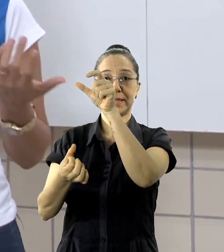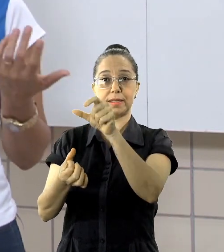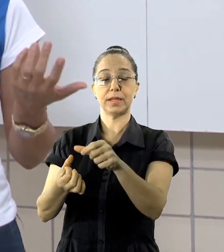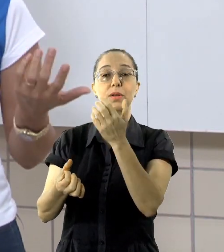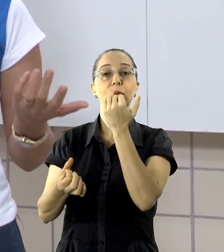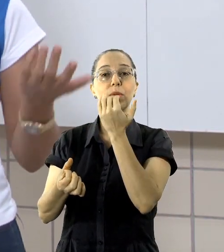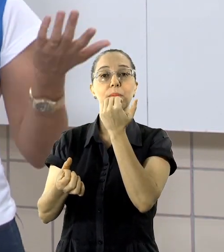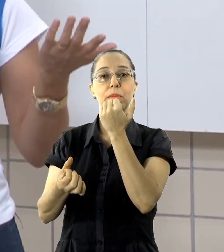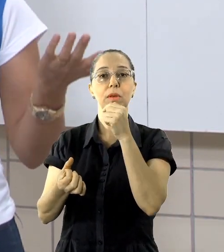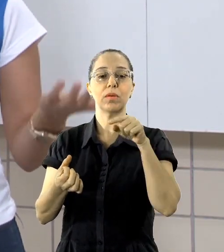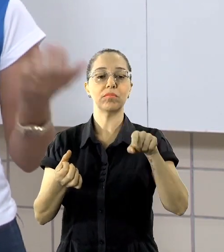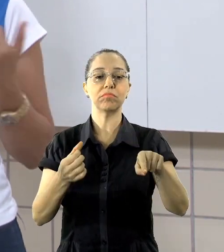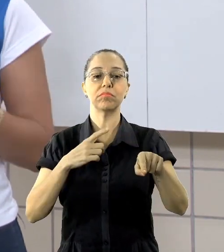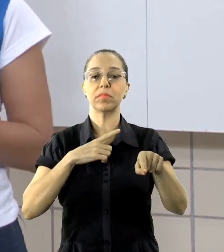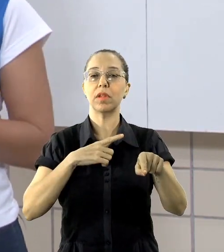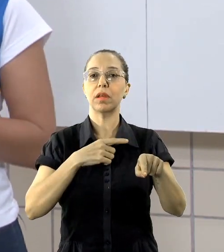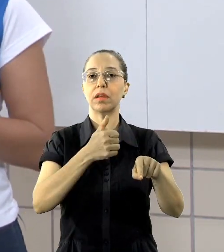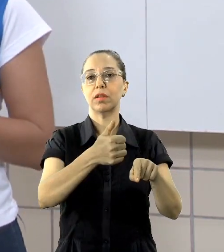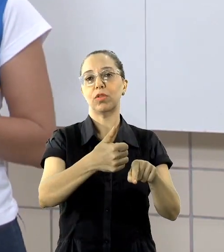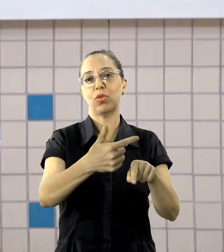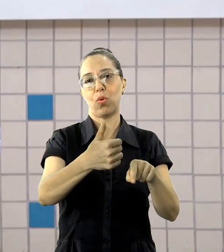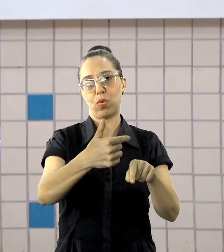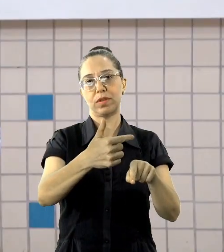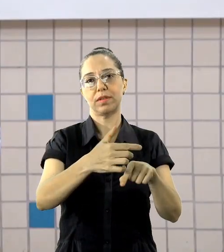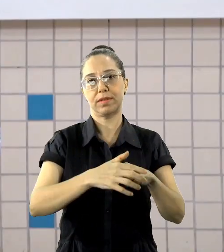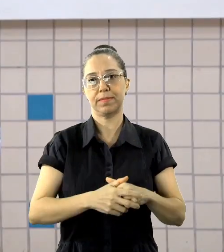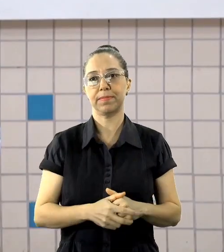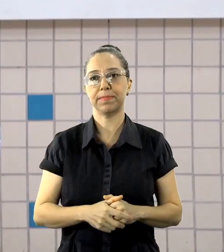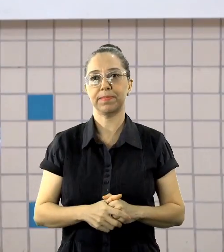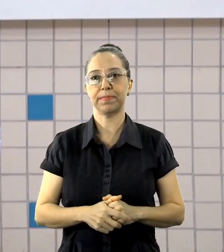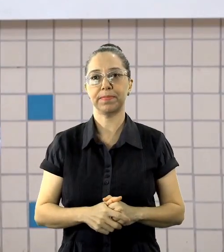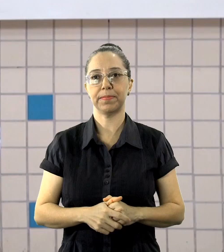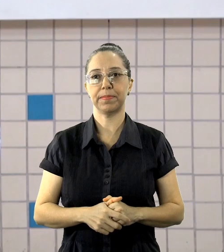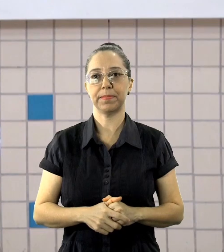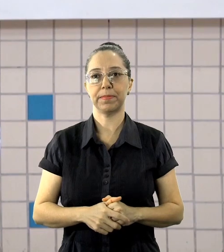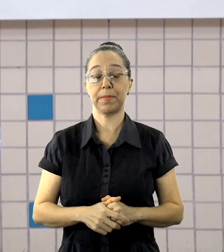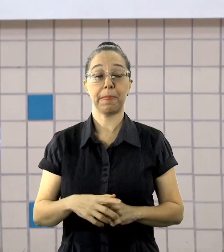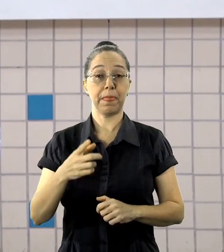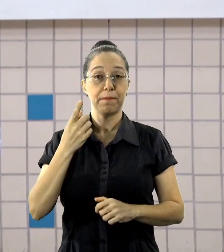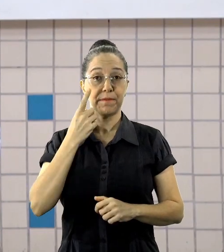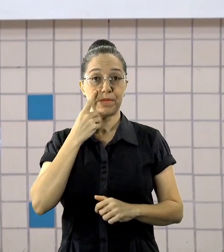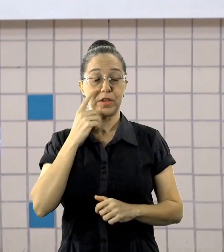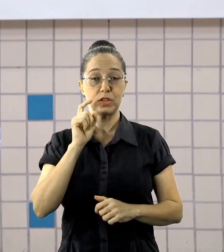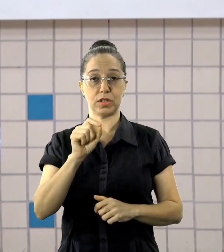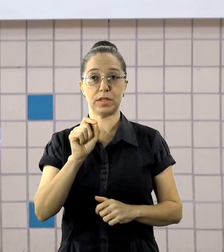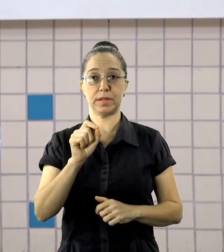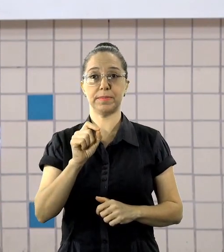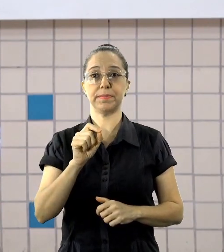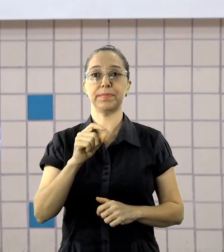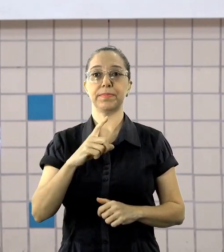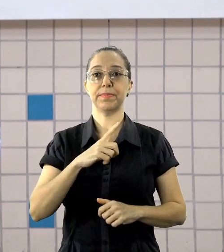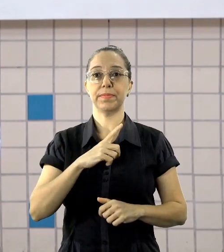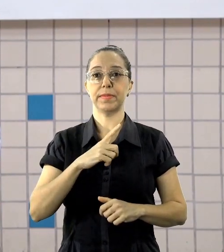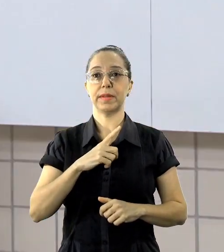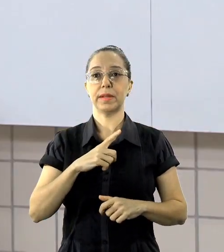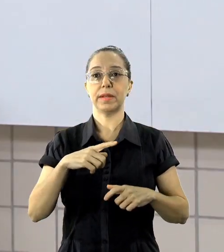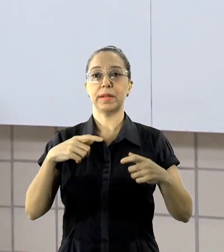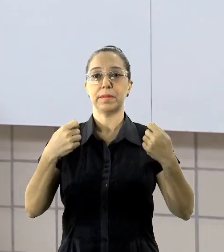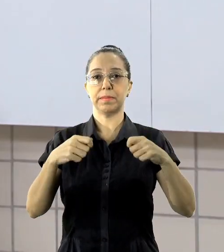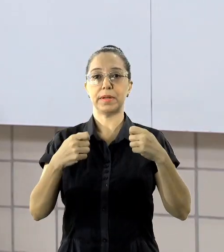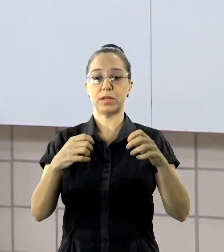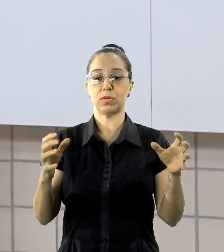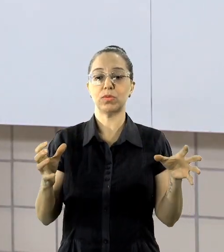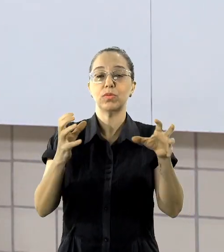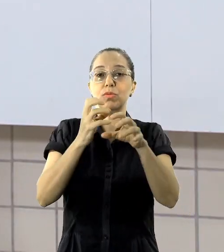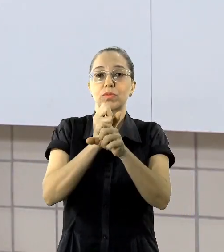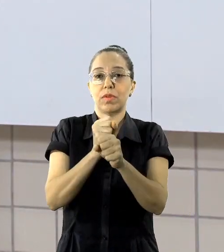sobrar quantas frutas? 12 frutas. Você observou que na primeira situação, onde nós precisamos